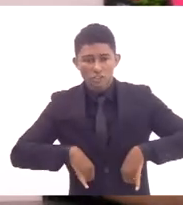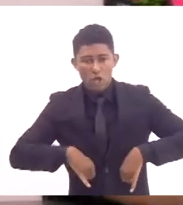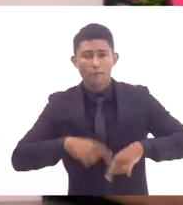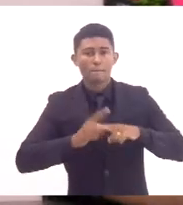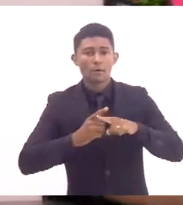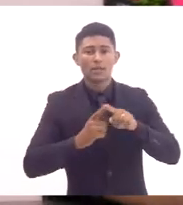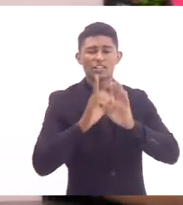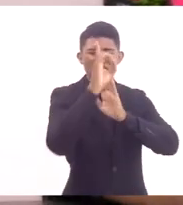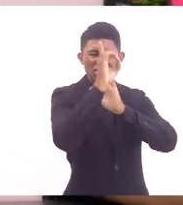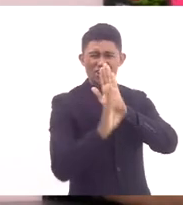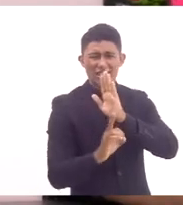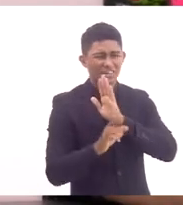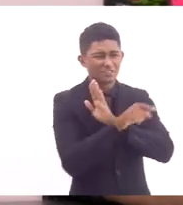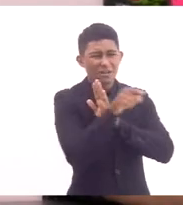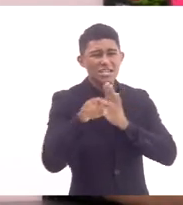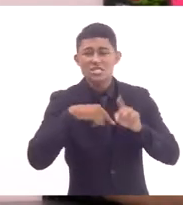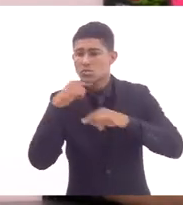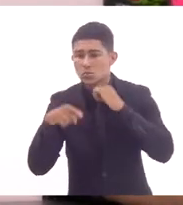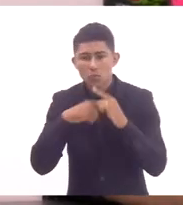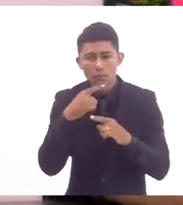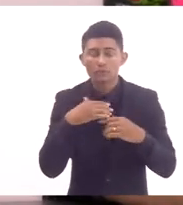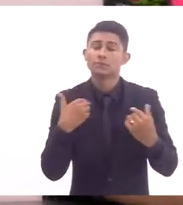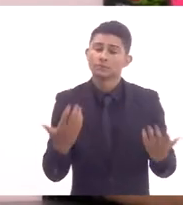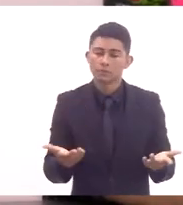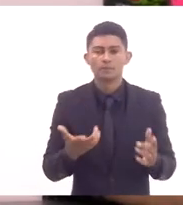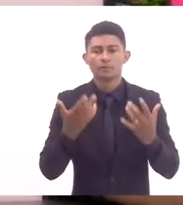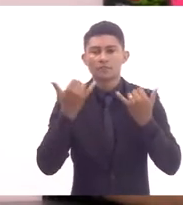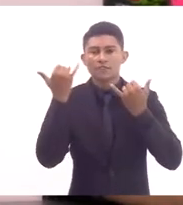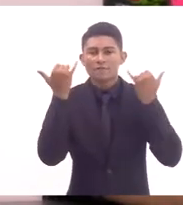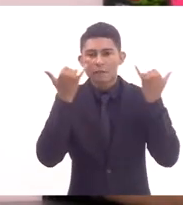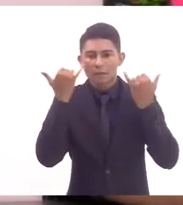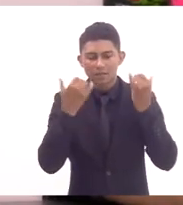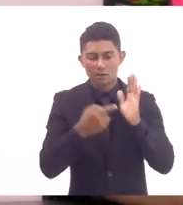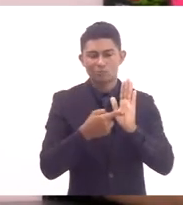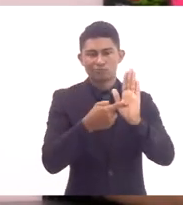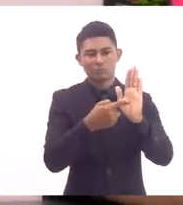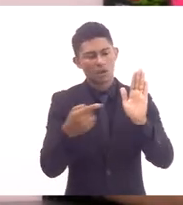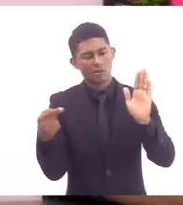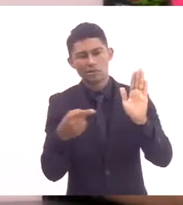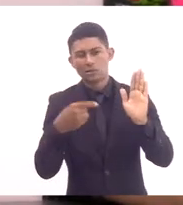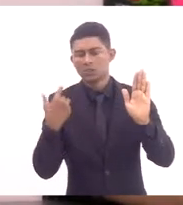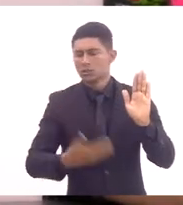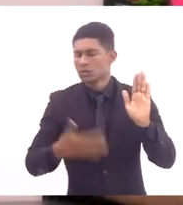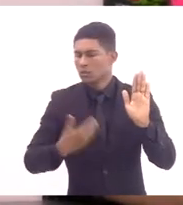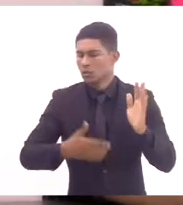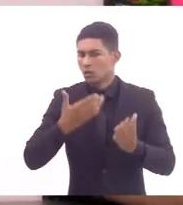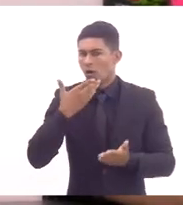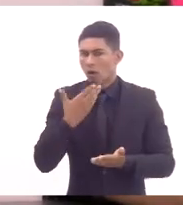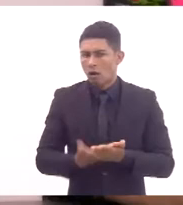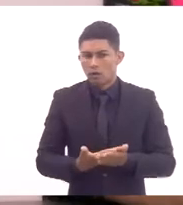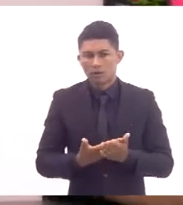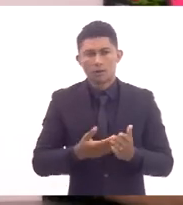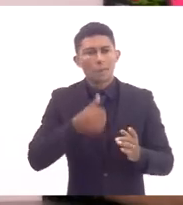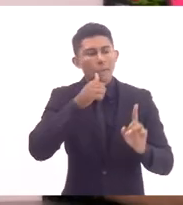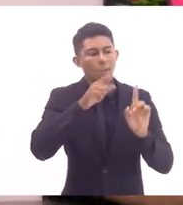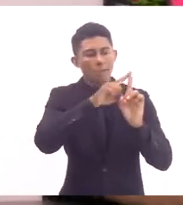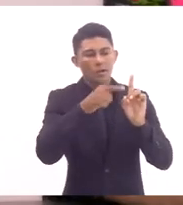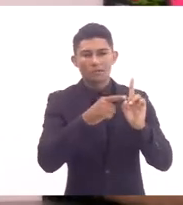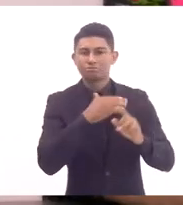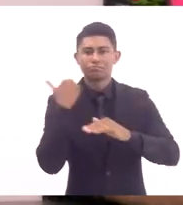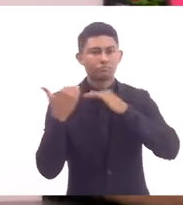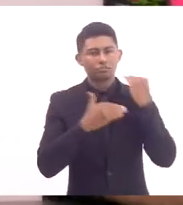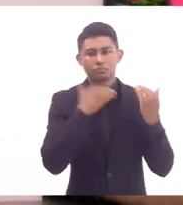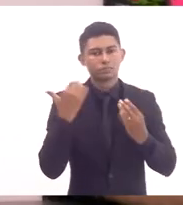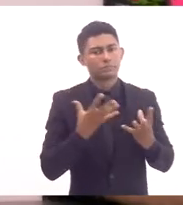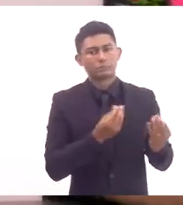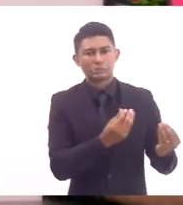direitos né eu posso dizer que esses dados assustadores de mortalidades materna e se alto índice